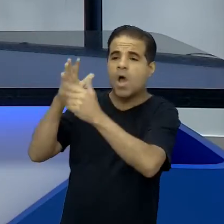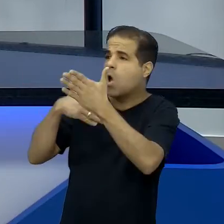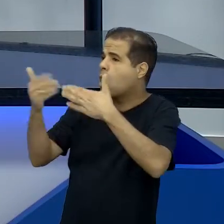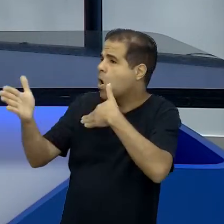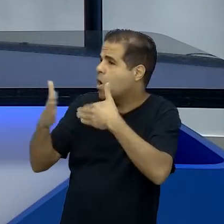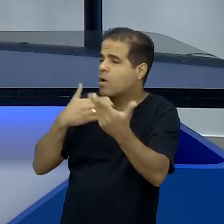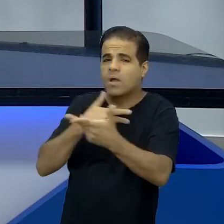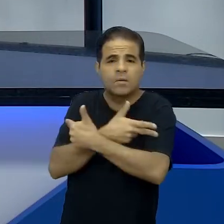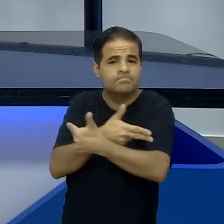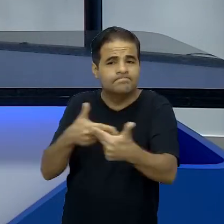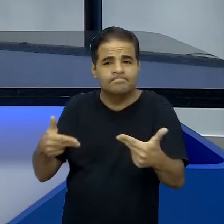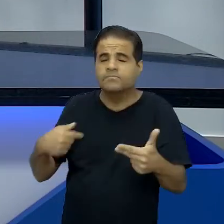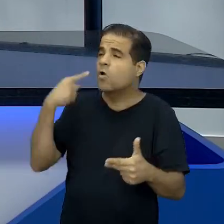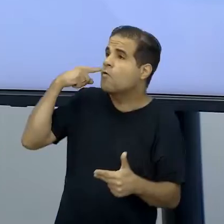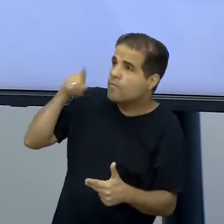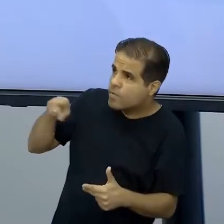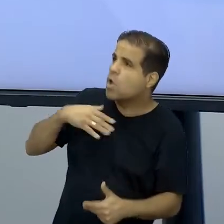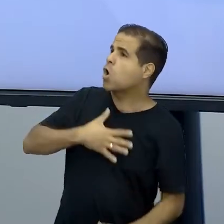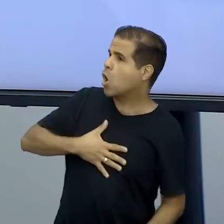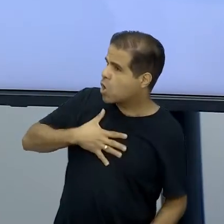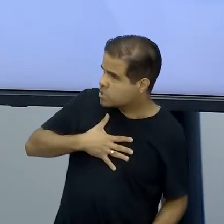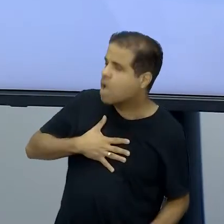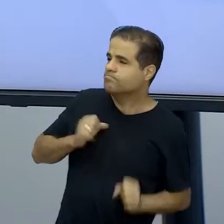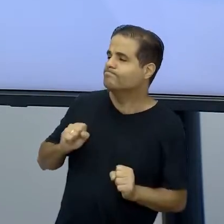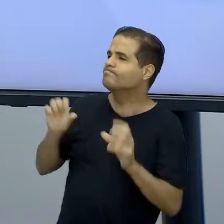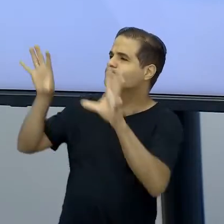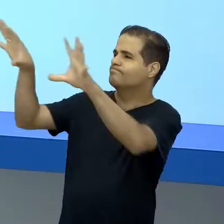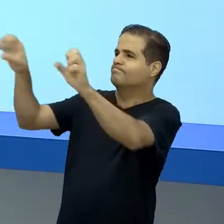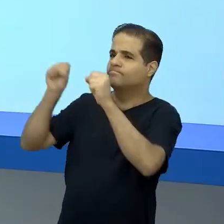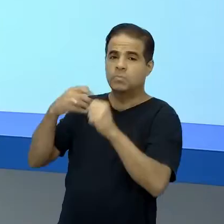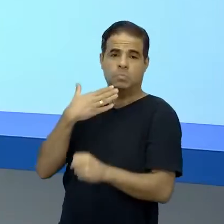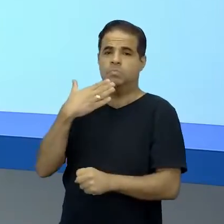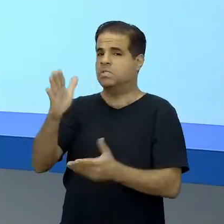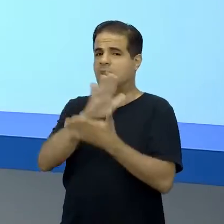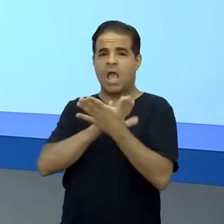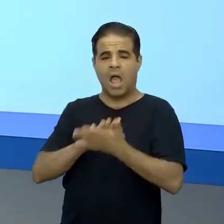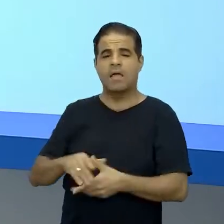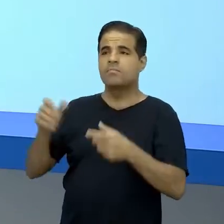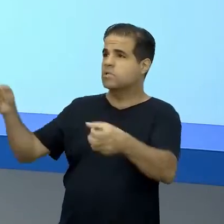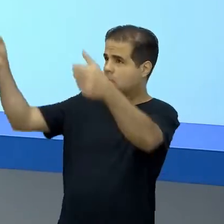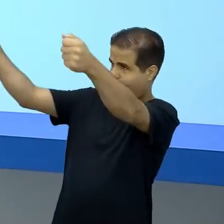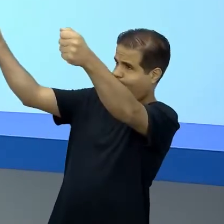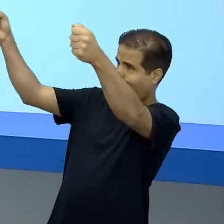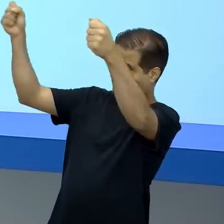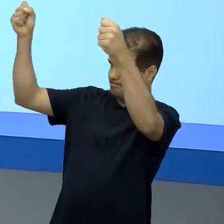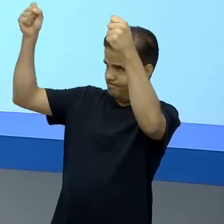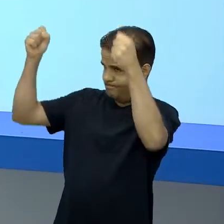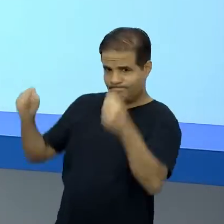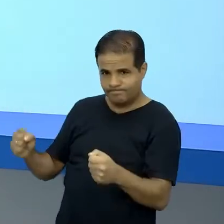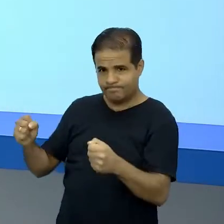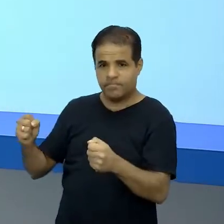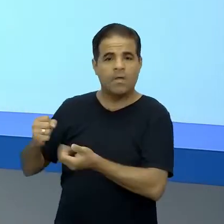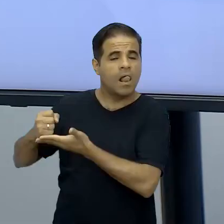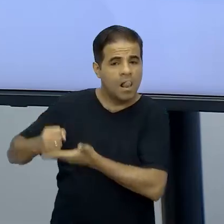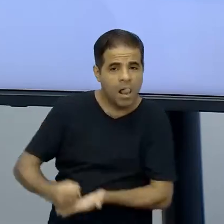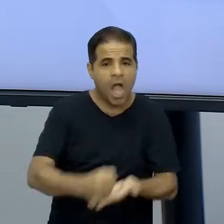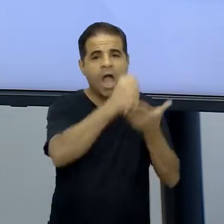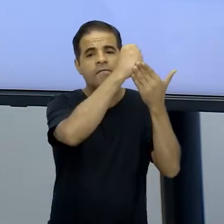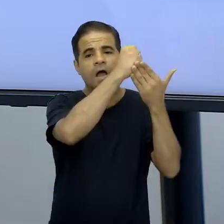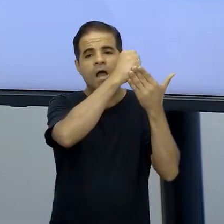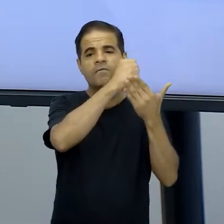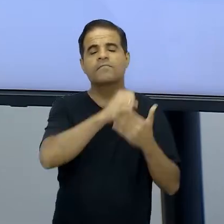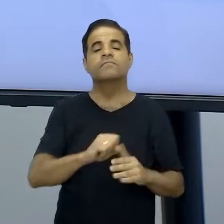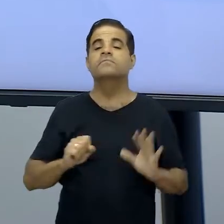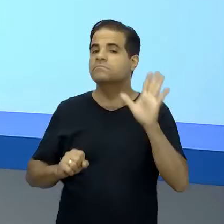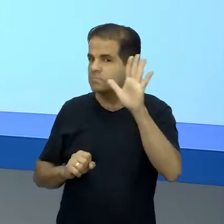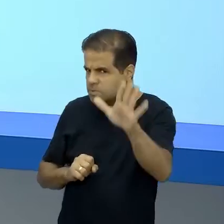Qualquer obra. Qualquer obra. Que eu gostei, levei. Isso, sem pedir nada. Esse tipo, você tirava da parede mesmo, pegava e levava. Gostei.